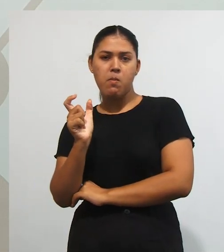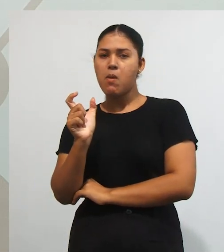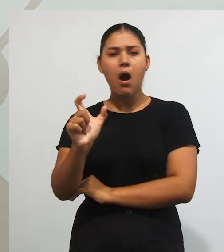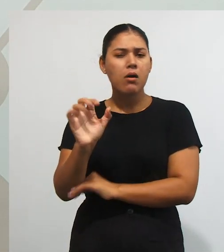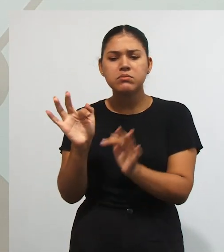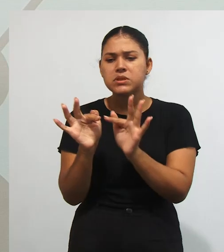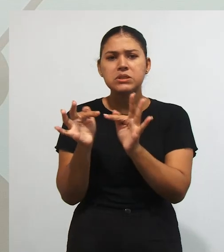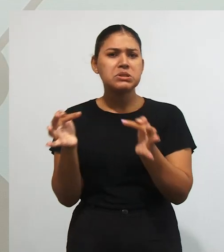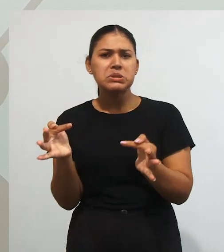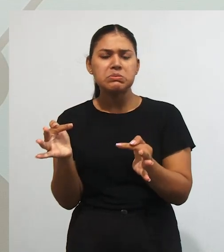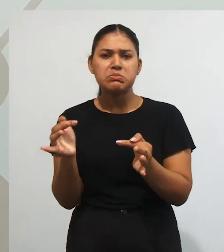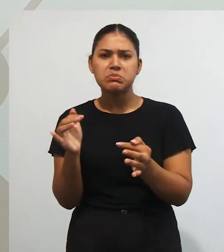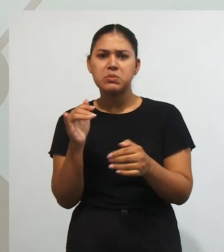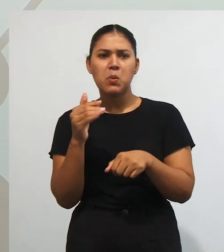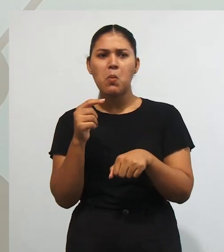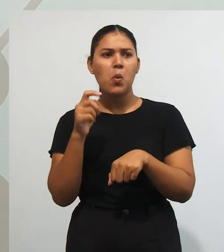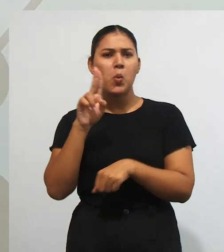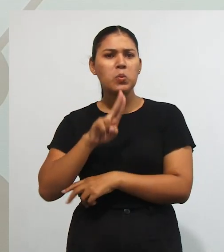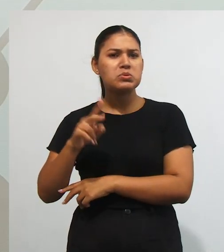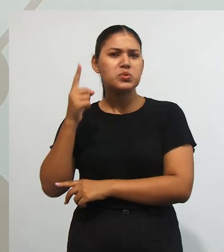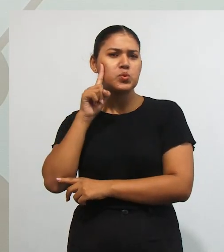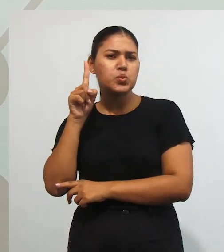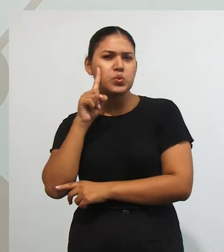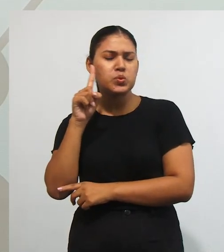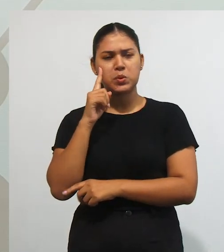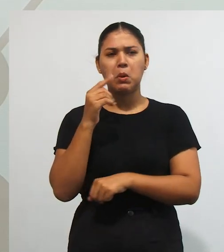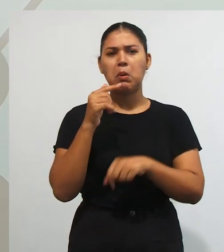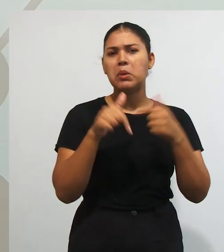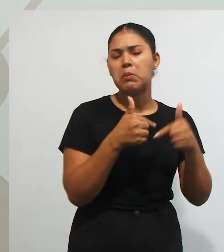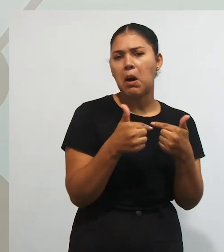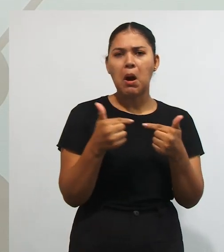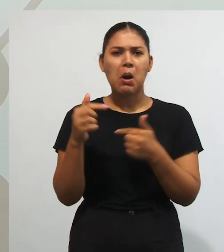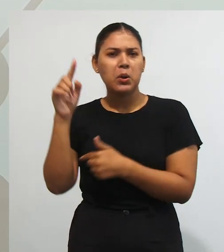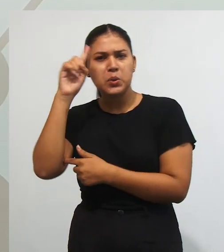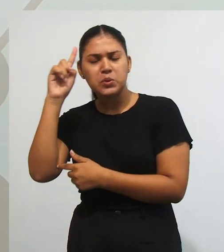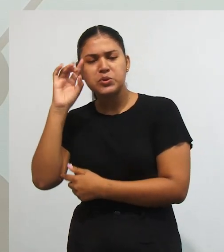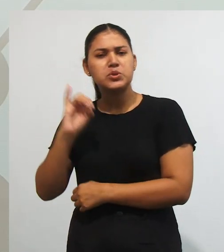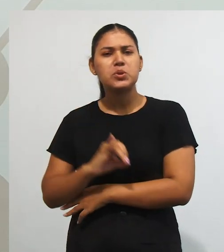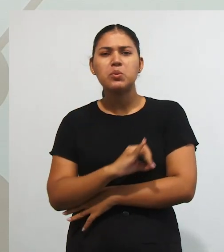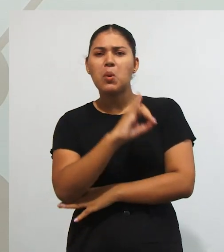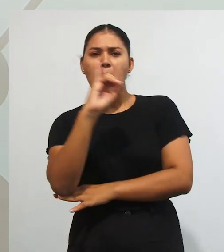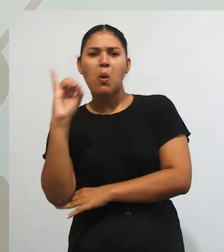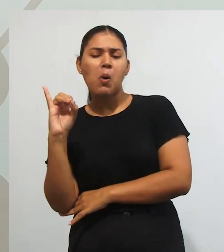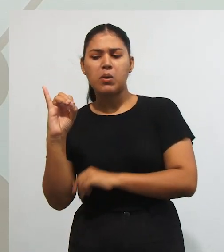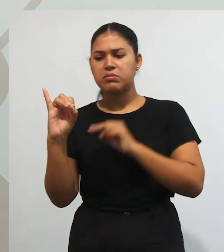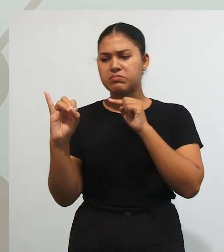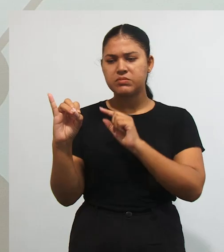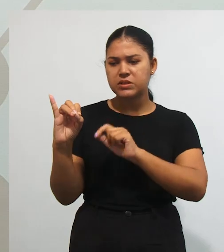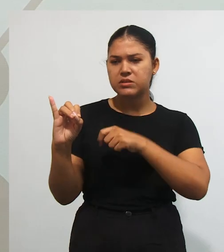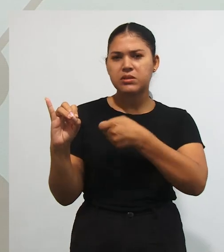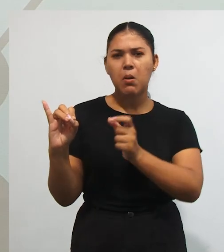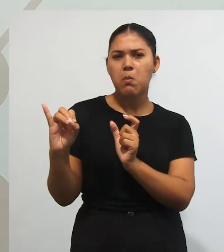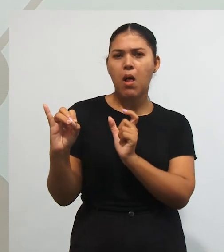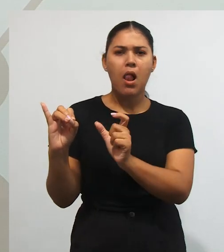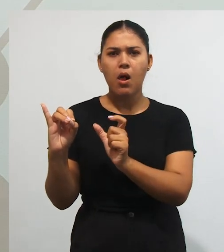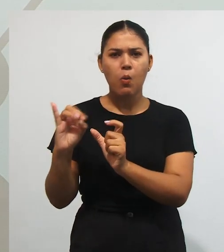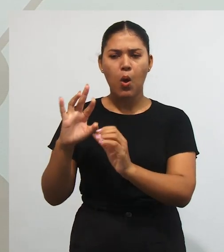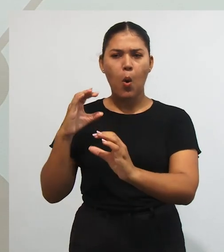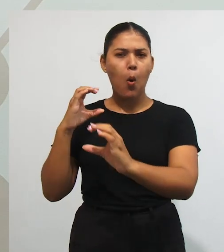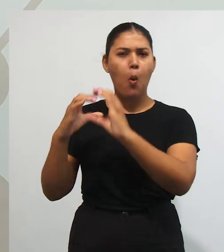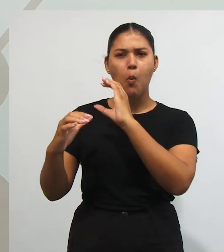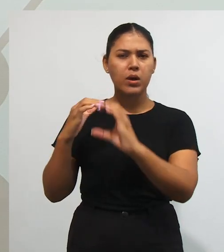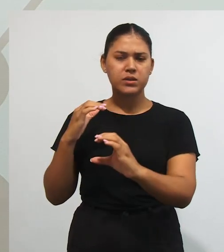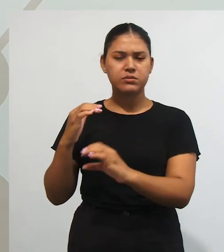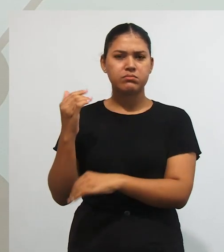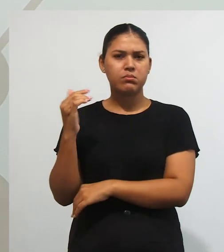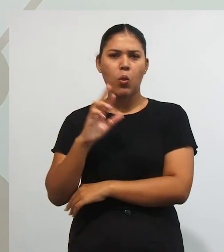pessoa, seja no trabalho, na rua, no momento de lazer, não é apenas uma comunicação,